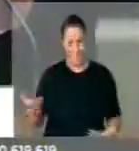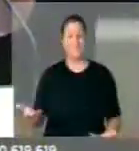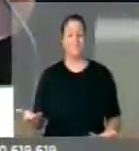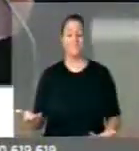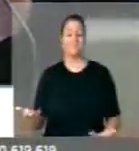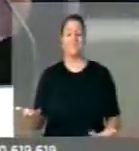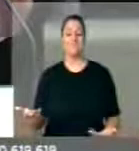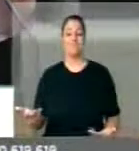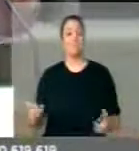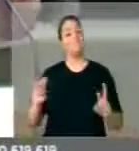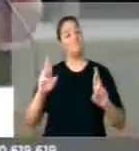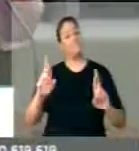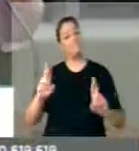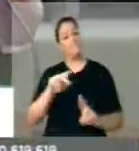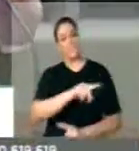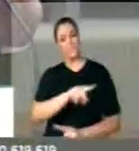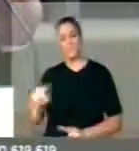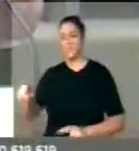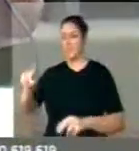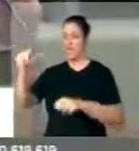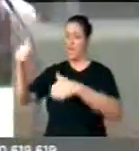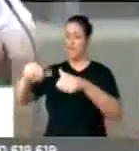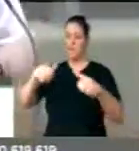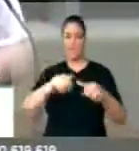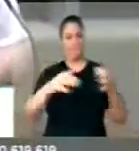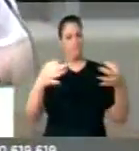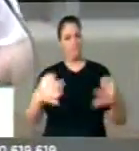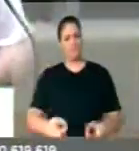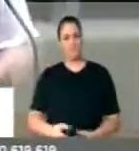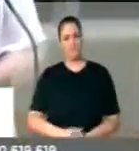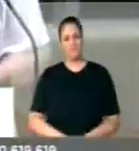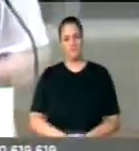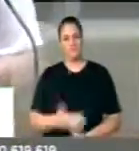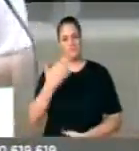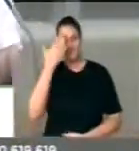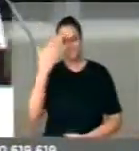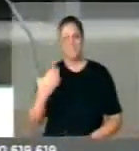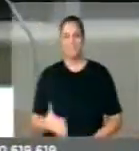contemple e avalie a decisão de voto que darão daqui a pouco. Obrigado, senhor presidente.